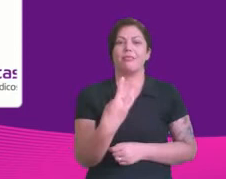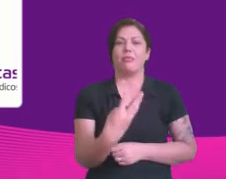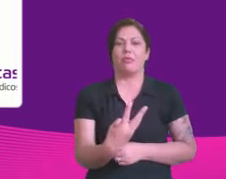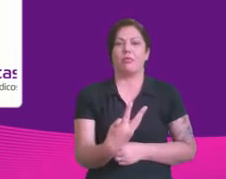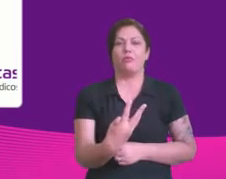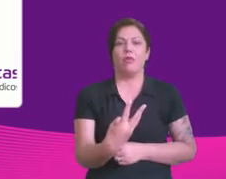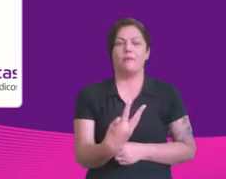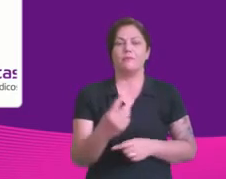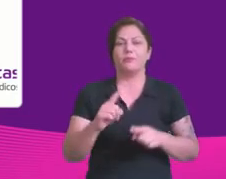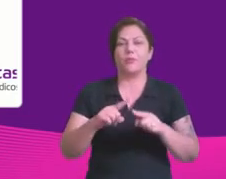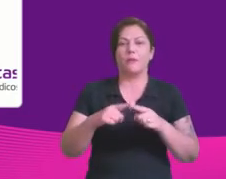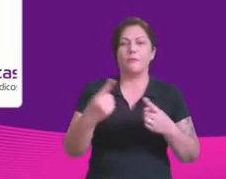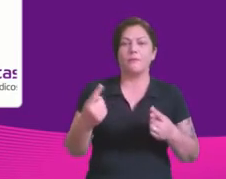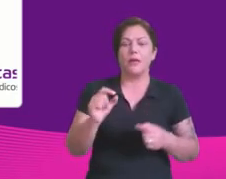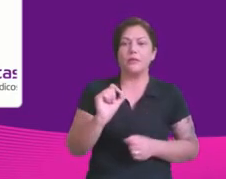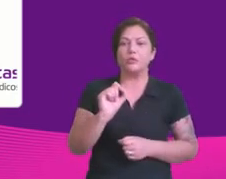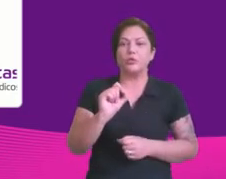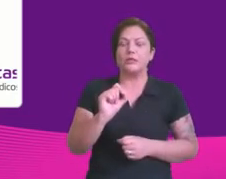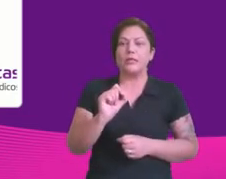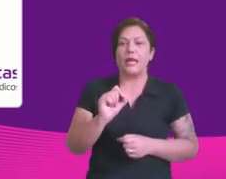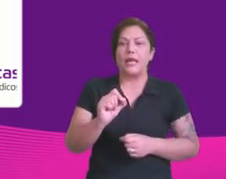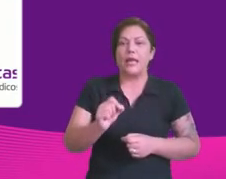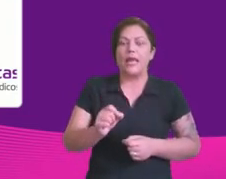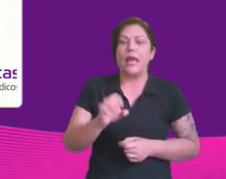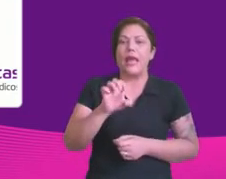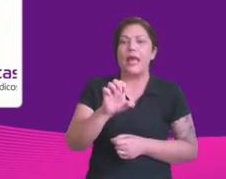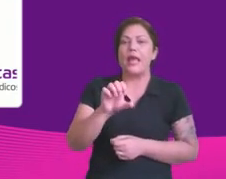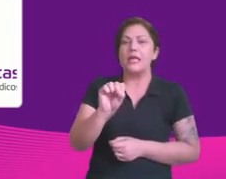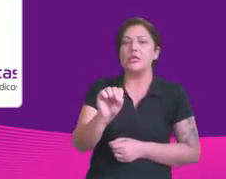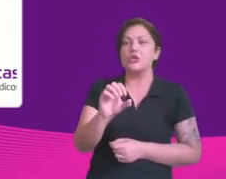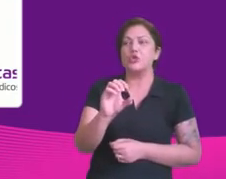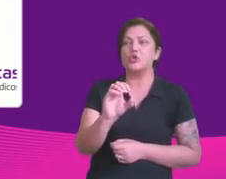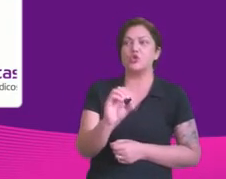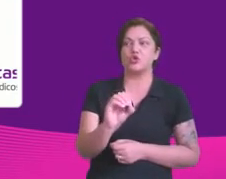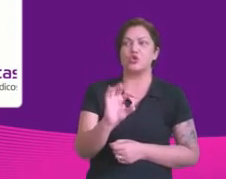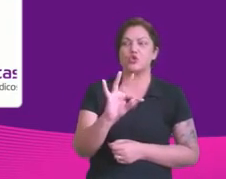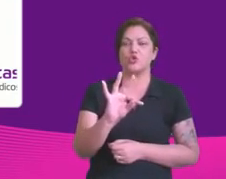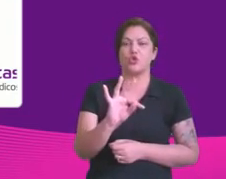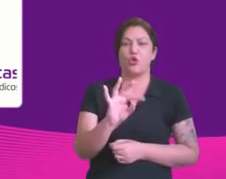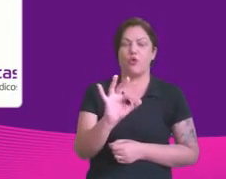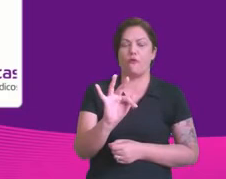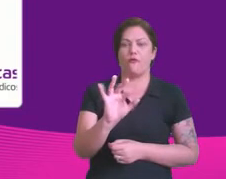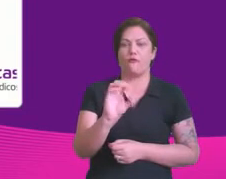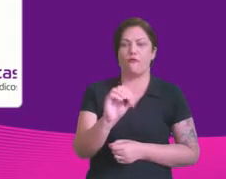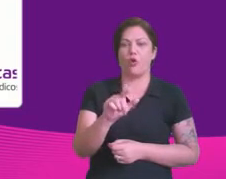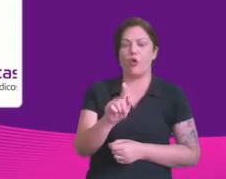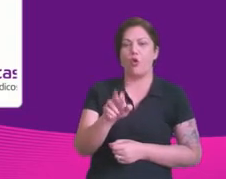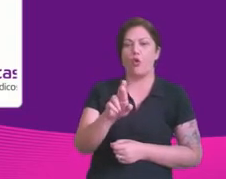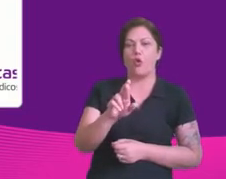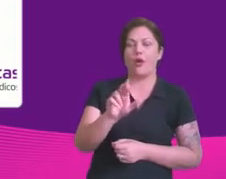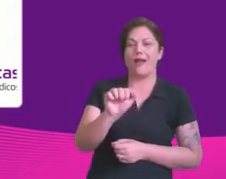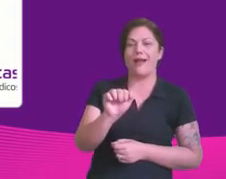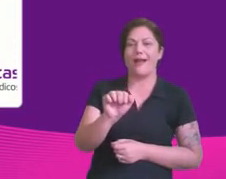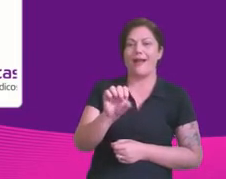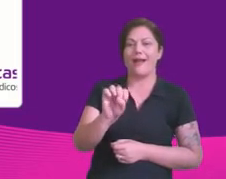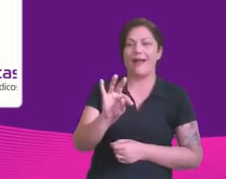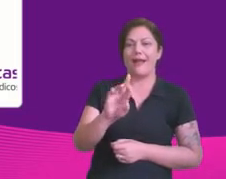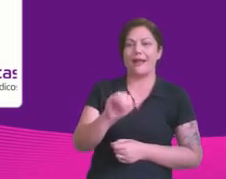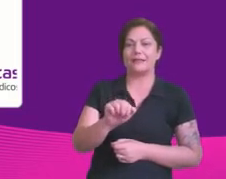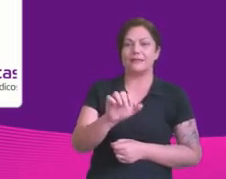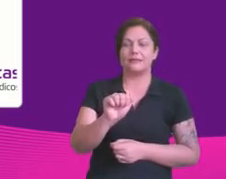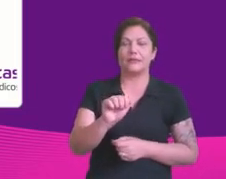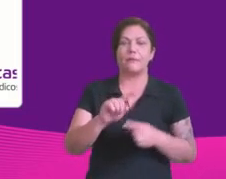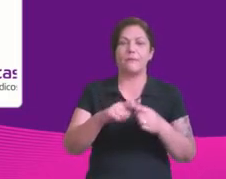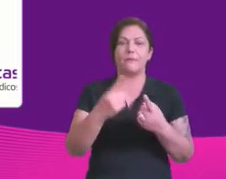junção esôfago-gástrica, outra em corpo gástrico e outra em